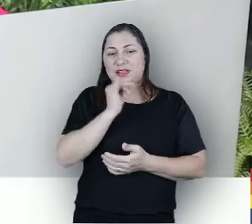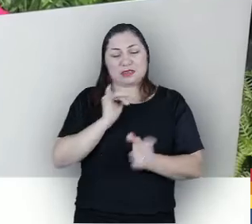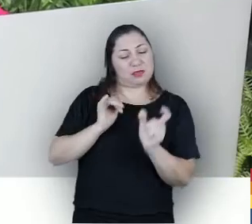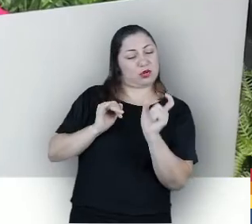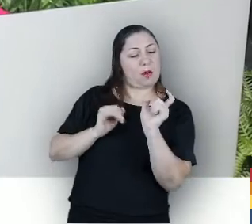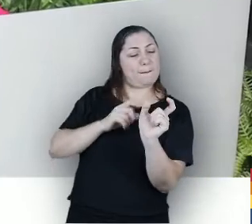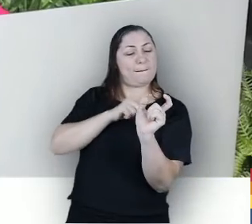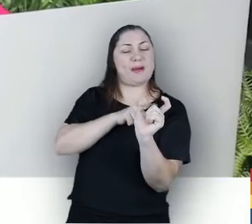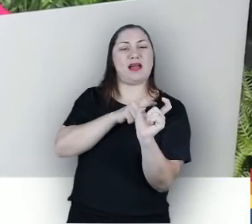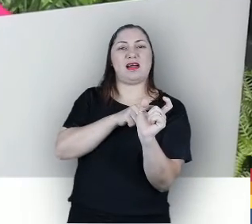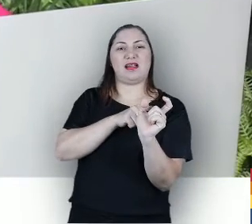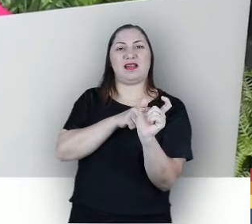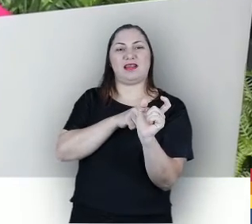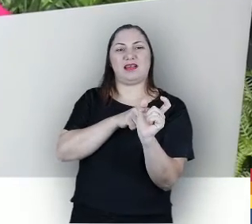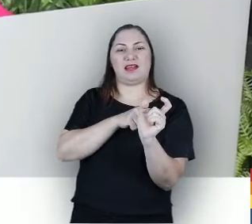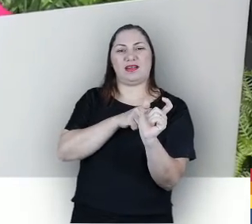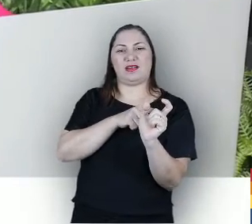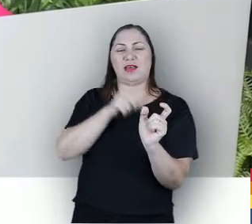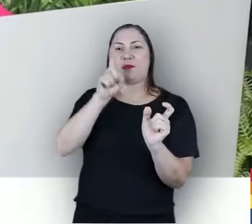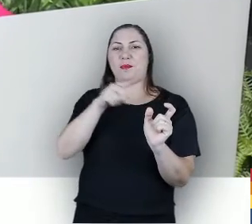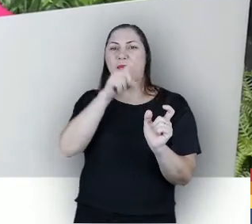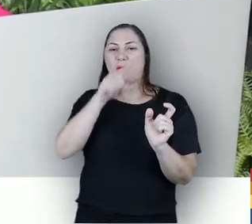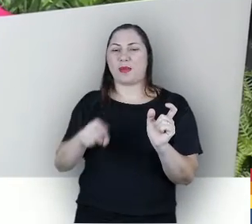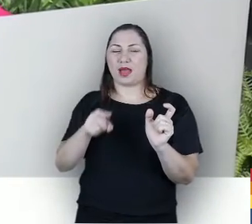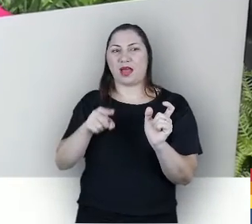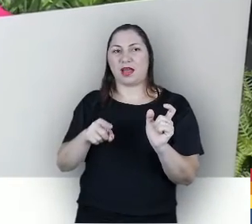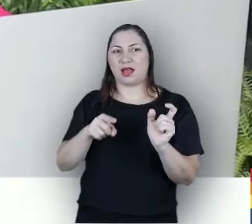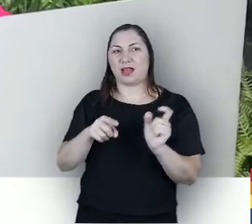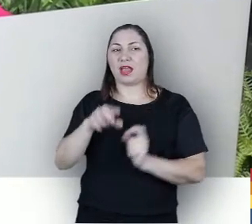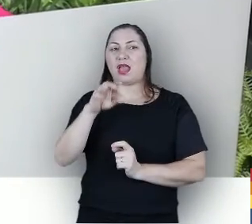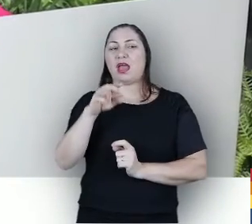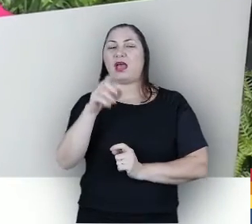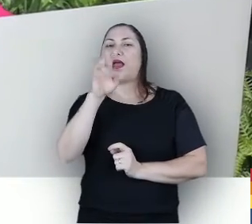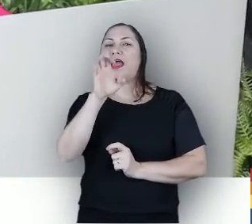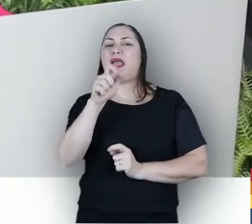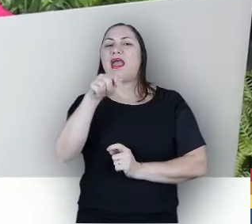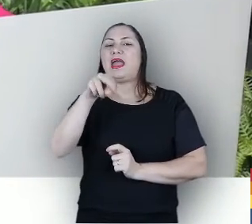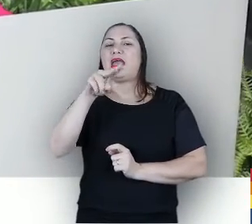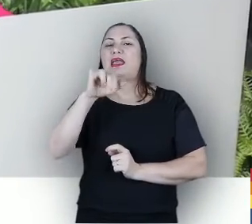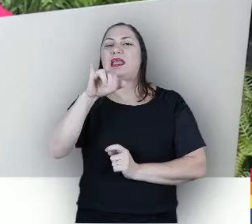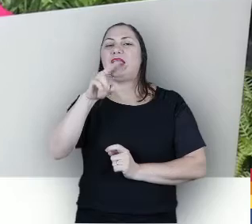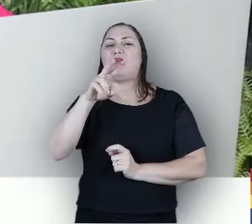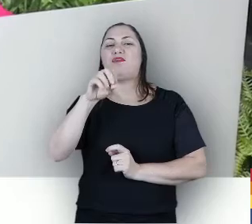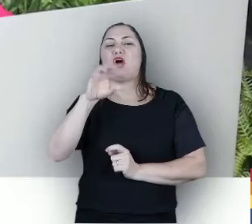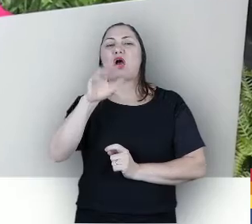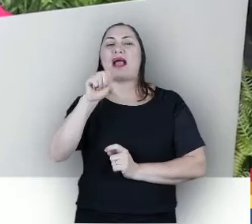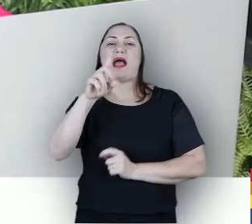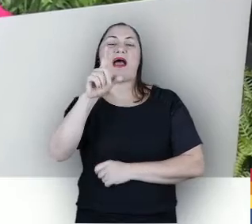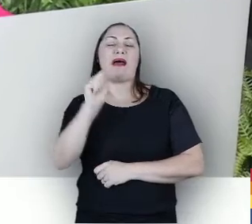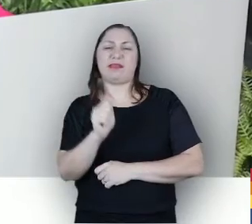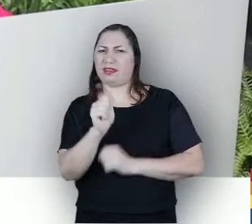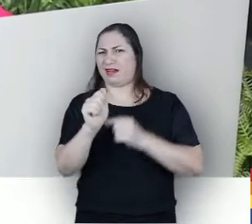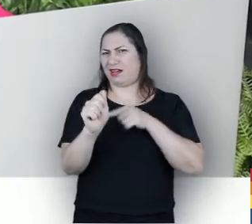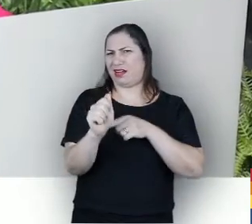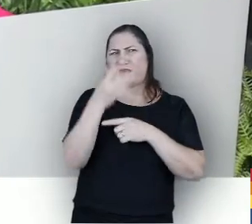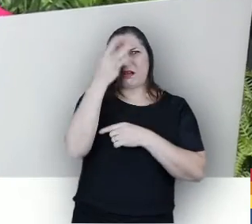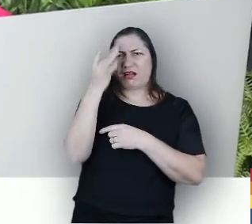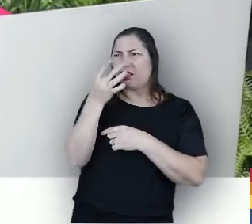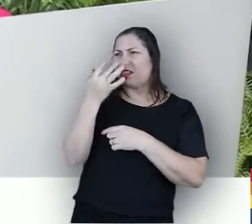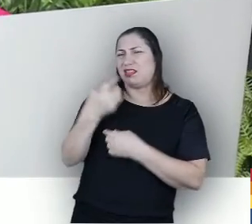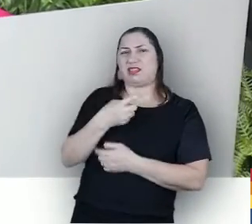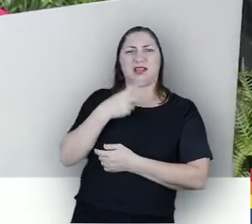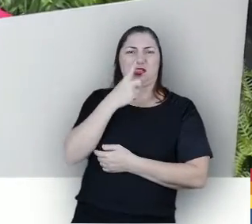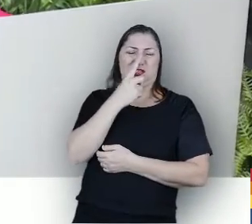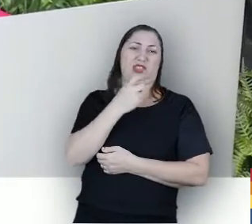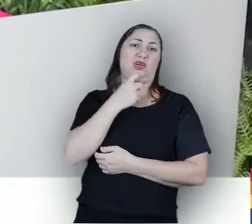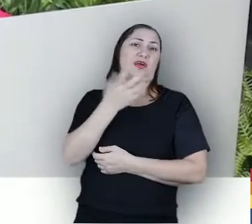da interpretação textual. Matemática, às vezes o professor está passando uma questão de matemática, o aluno é muito bom de cálculo, consegue fazer a resolução, mas aí tem